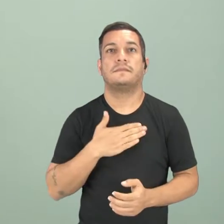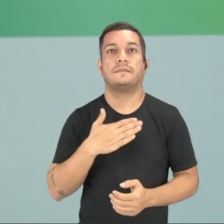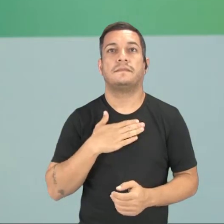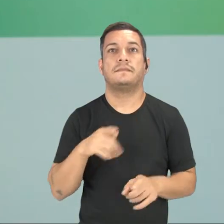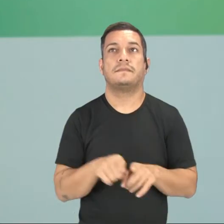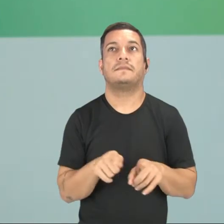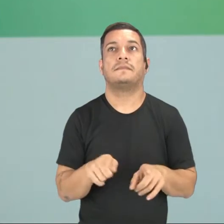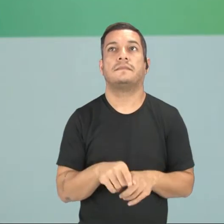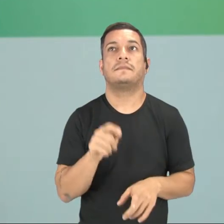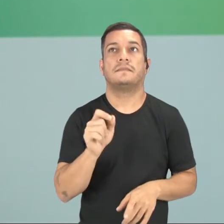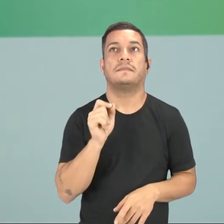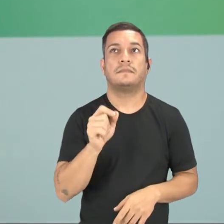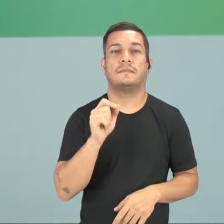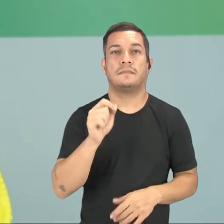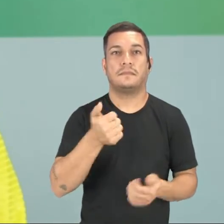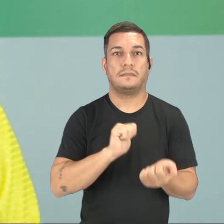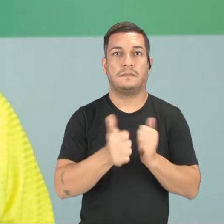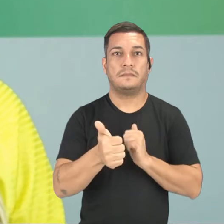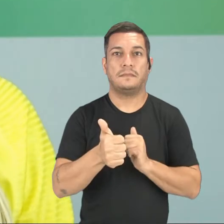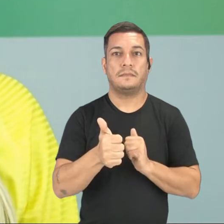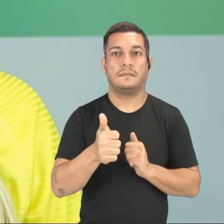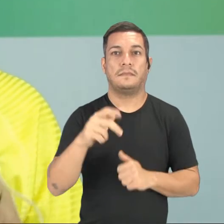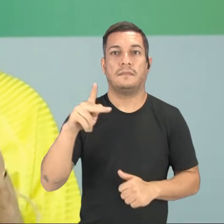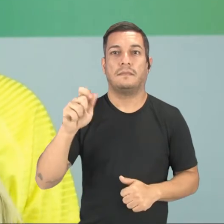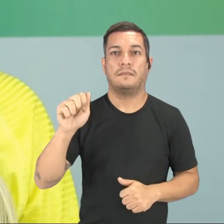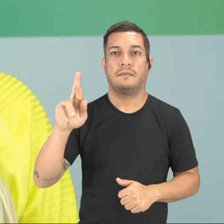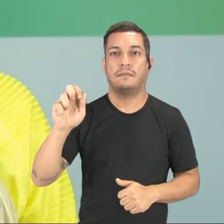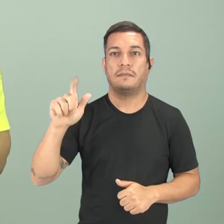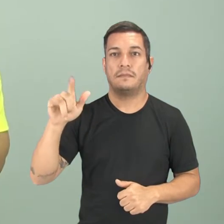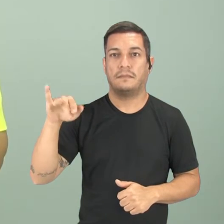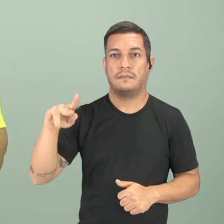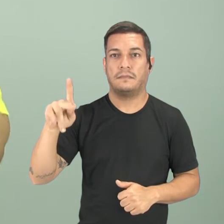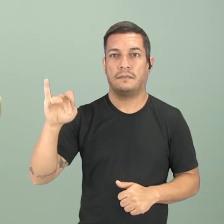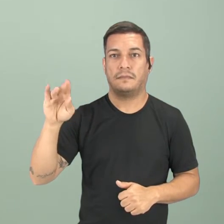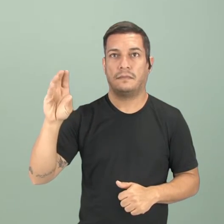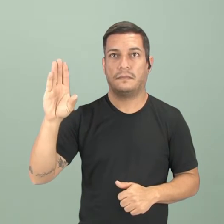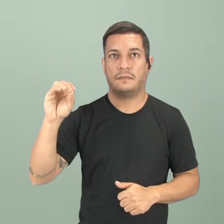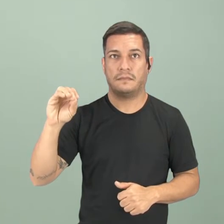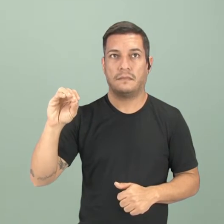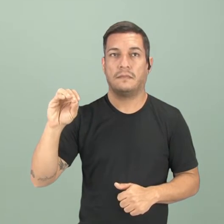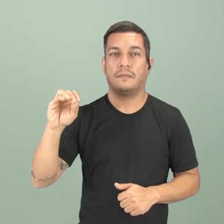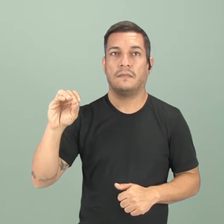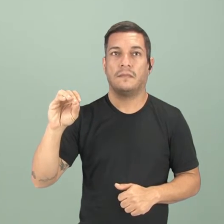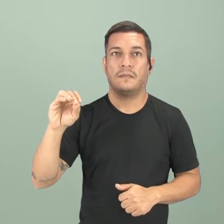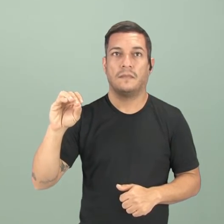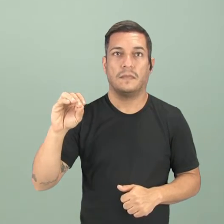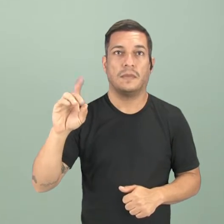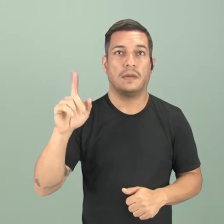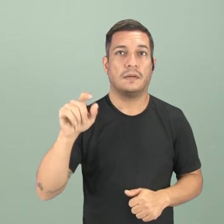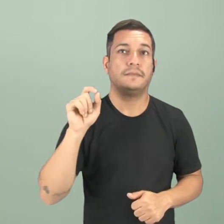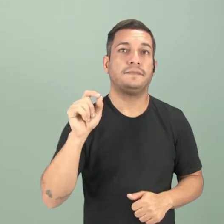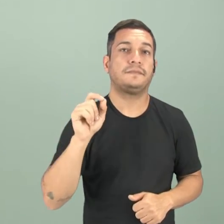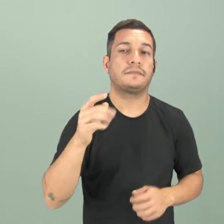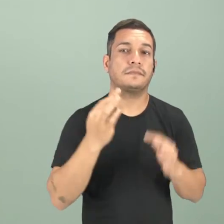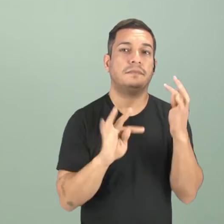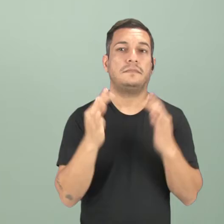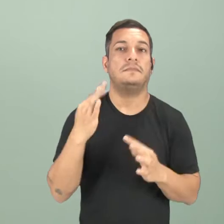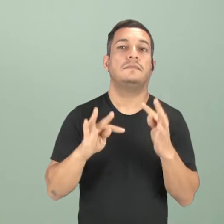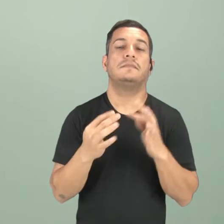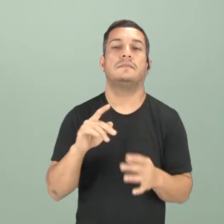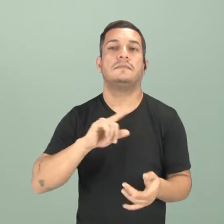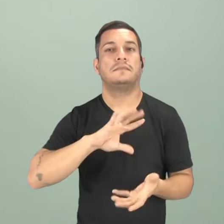de águas, que é o esporte paralímpico. No esporte paralímpico, a tecnologia ela trouxe